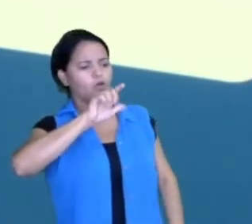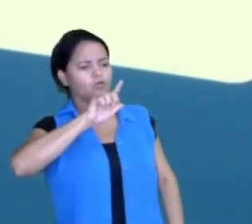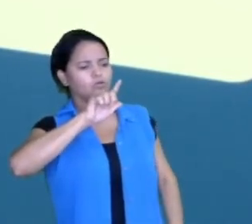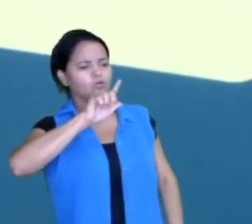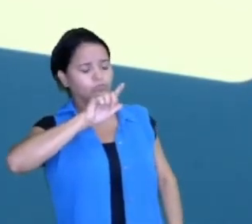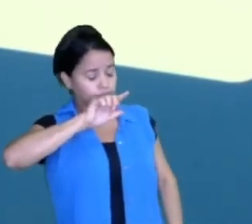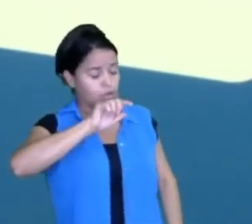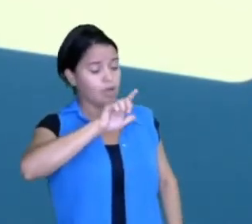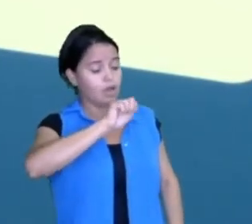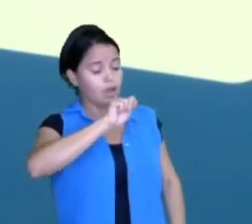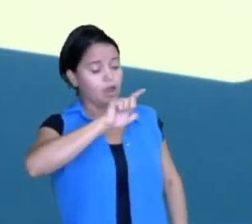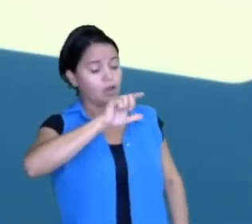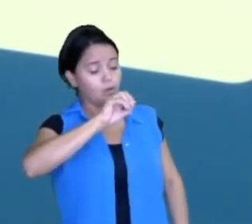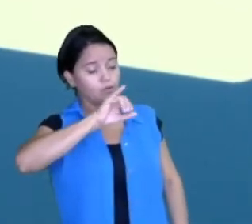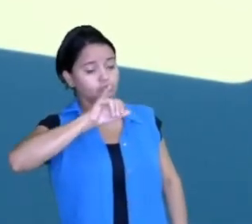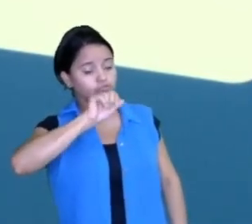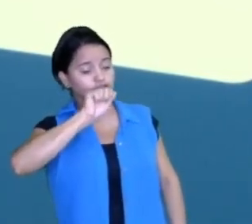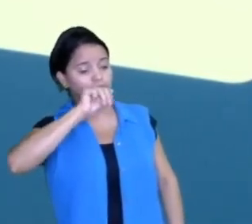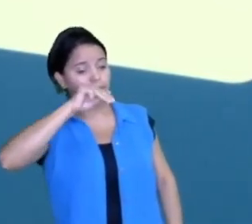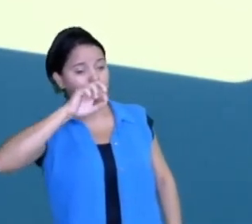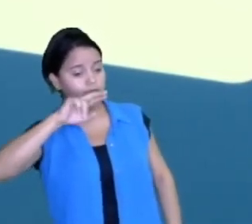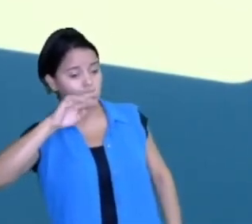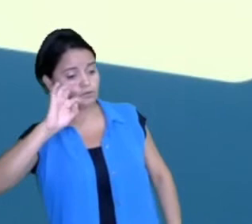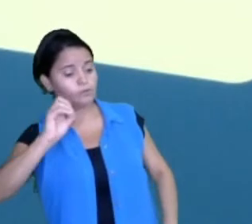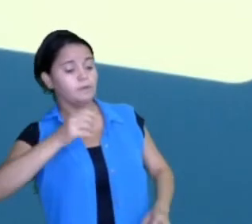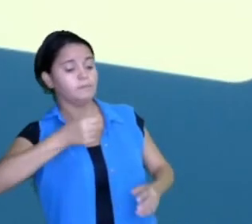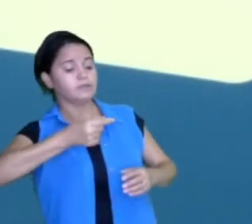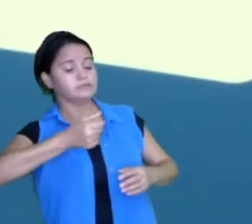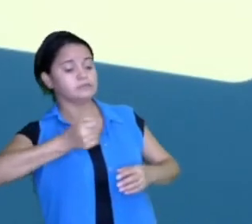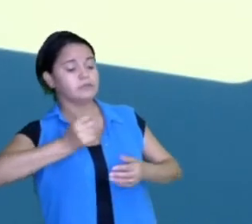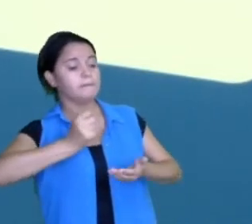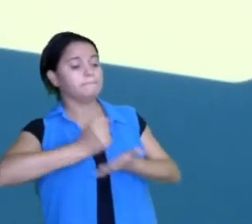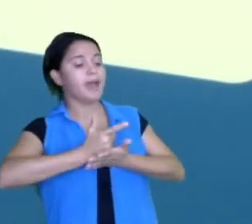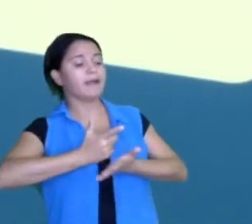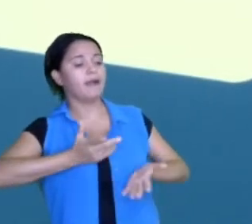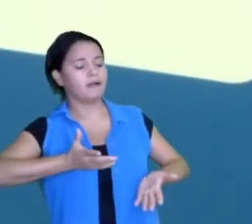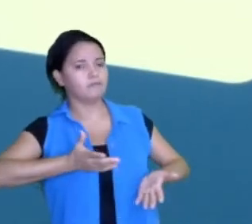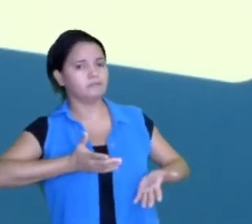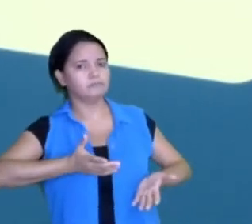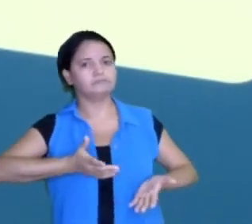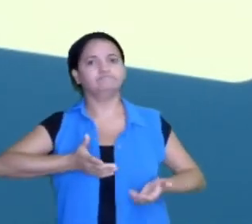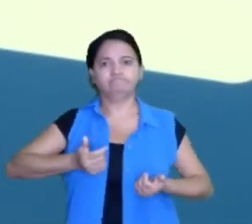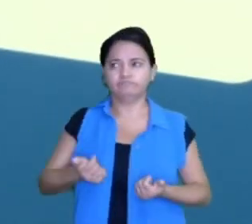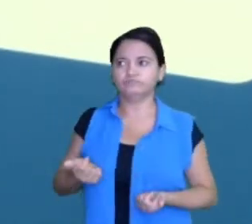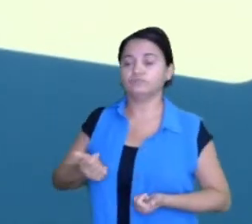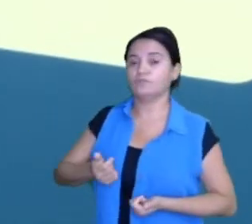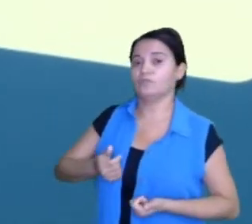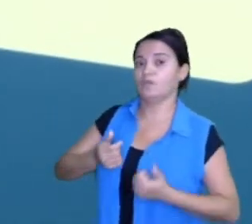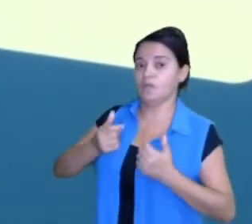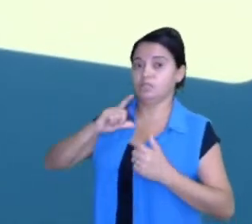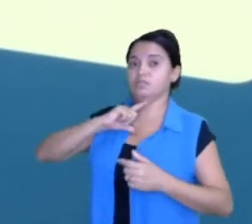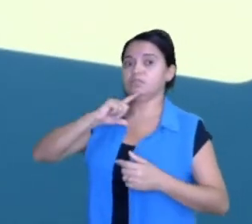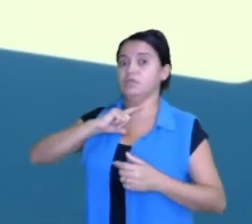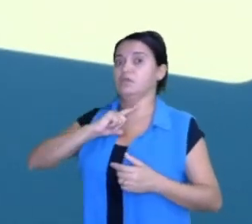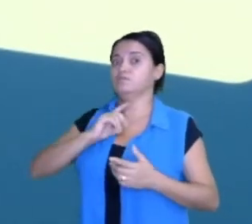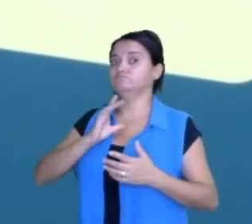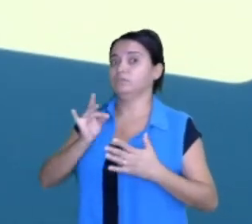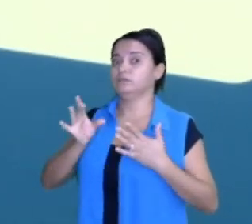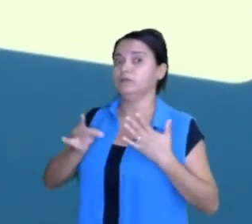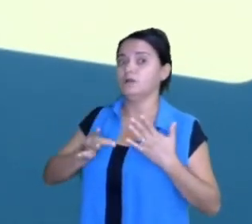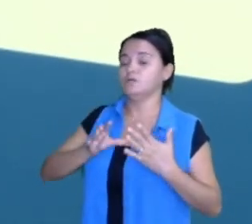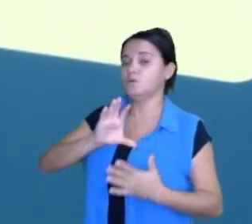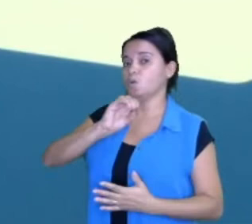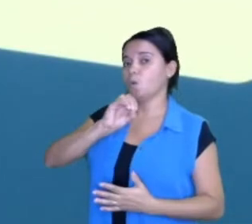Os soldados precisam ficar abrigados durante a noite. Um detalhe, os colonos, eles tinham que